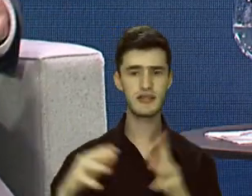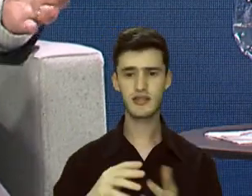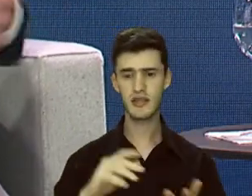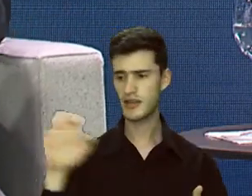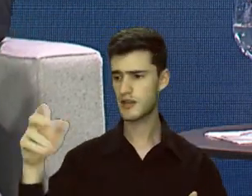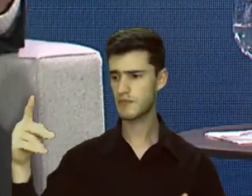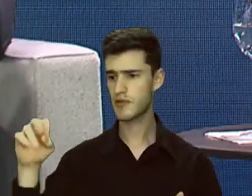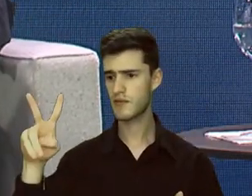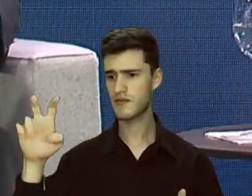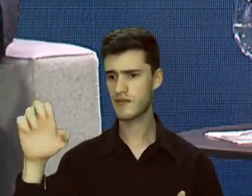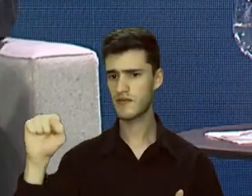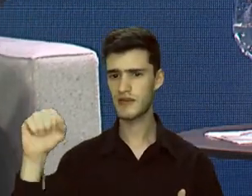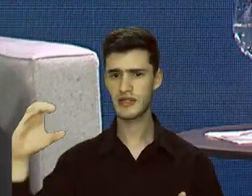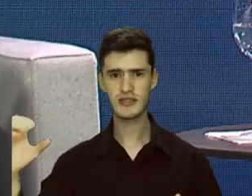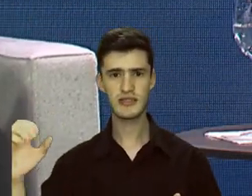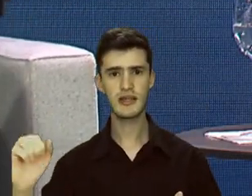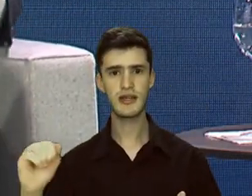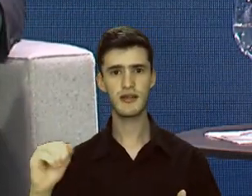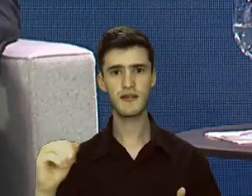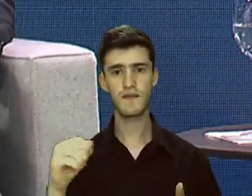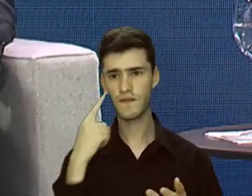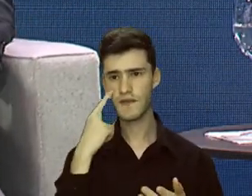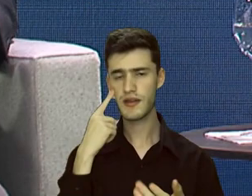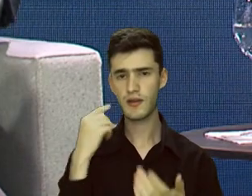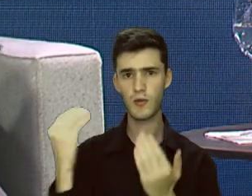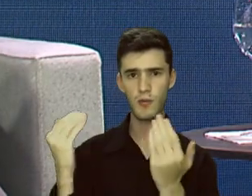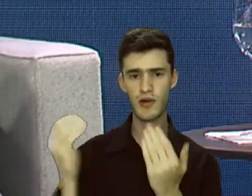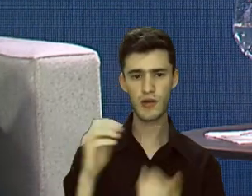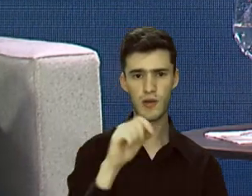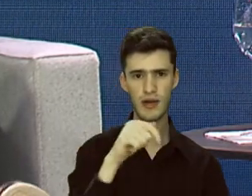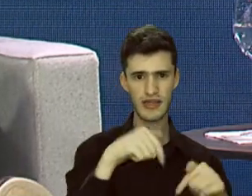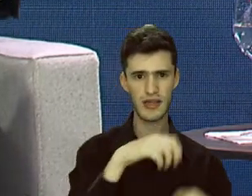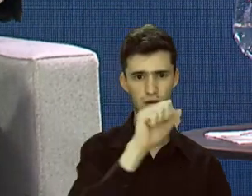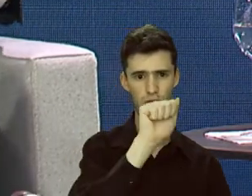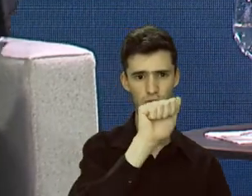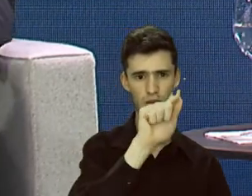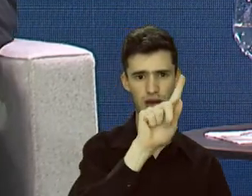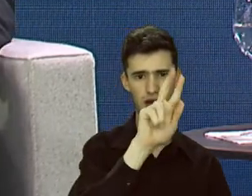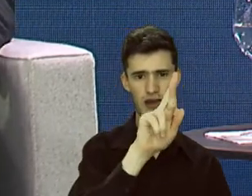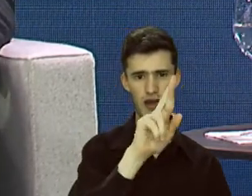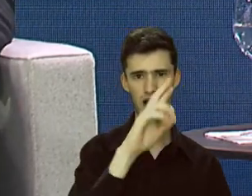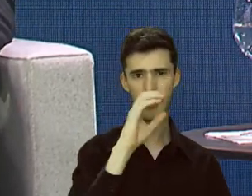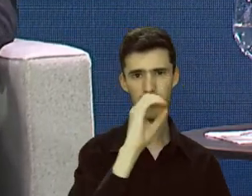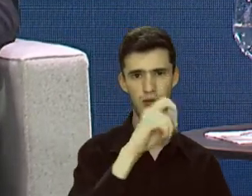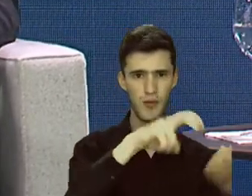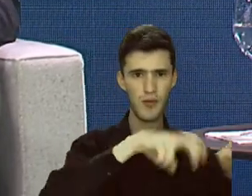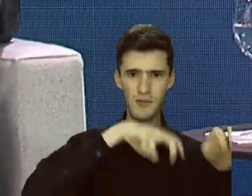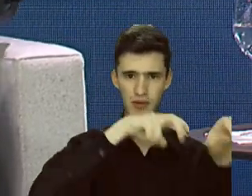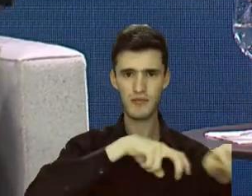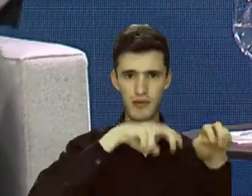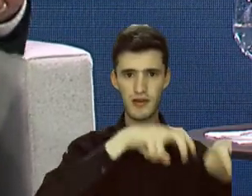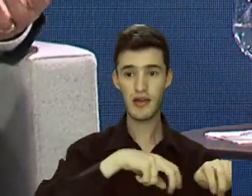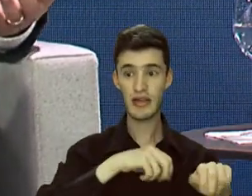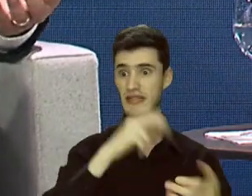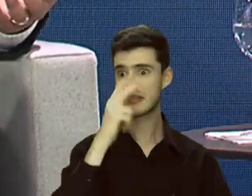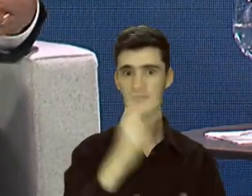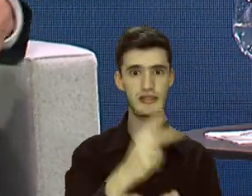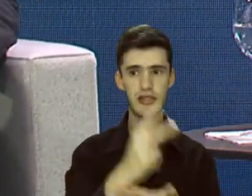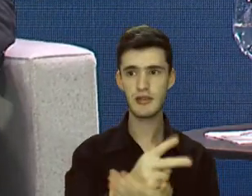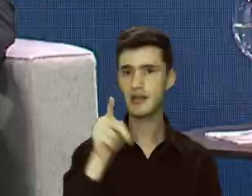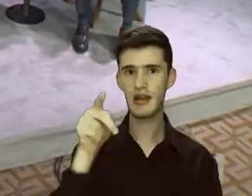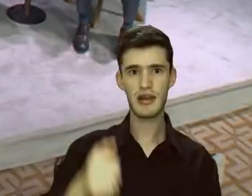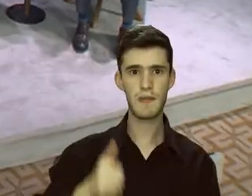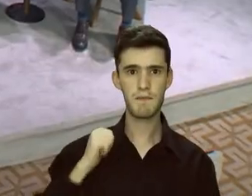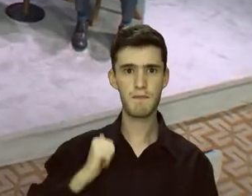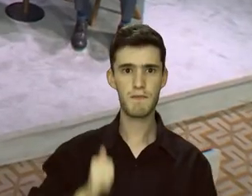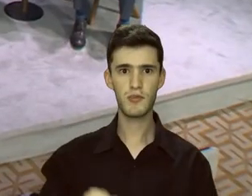econômica do Agro né eu tenho certeza absoluta que o Agro que vai cada vez está mais presente dentro da bolsa e empresas de base tecnológica